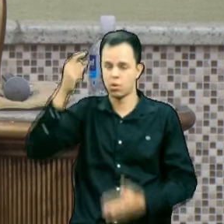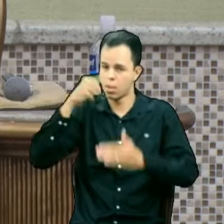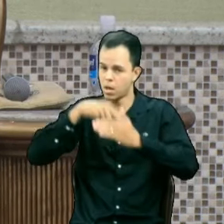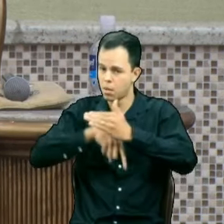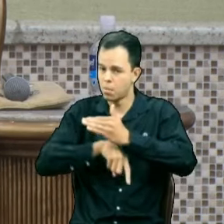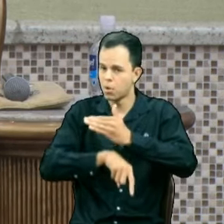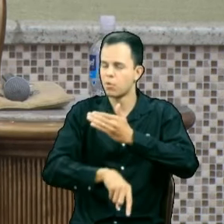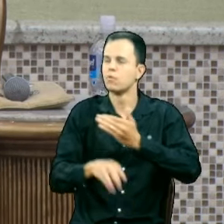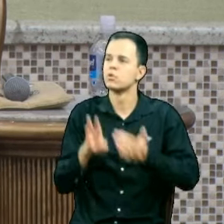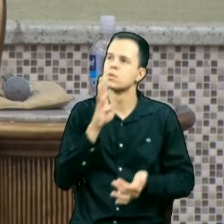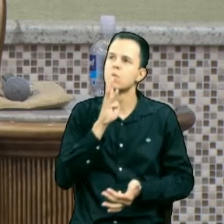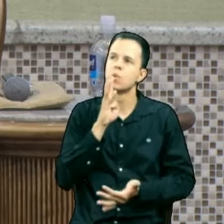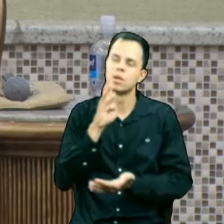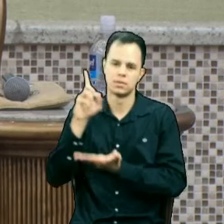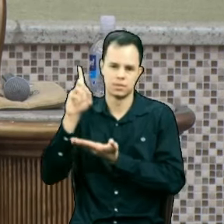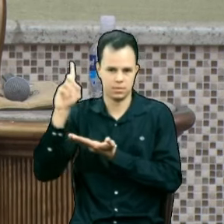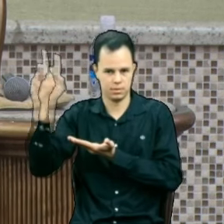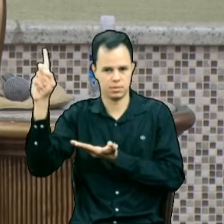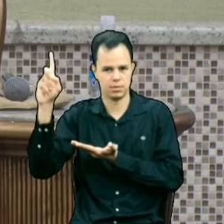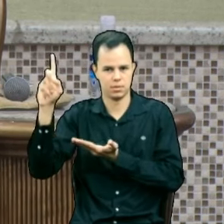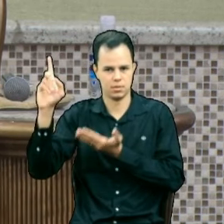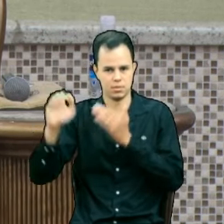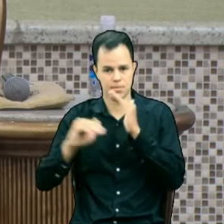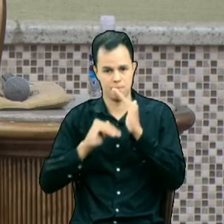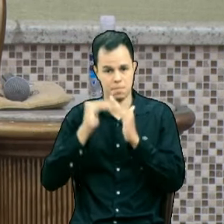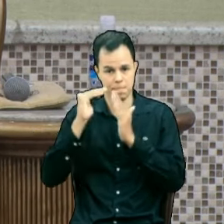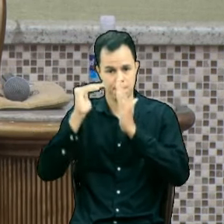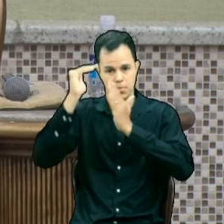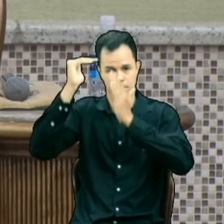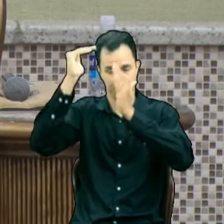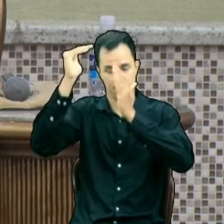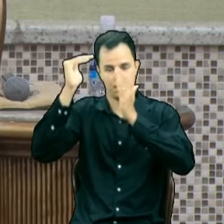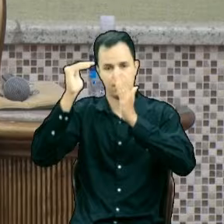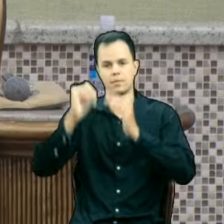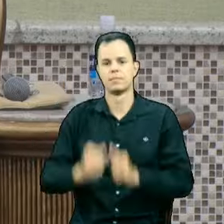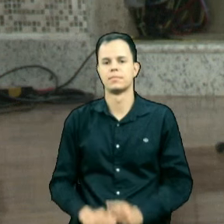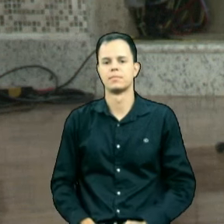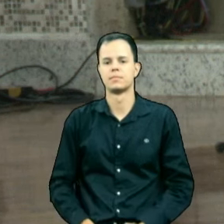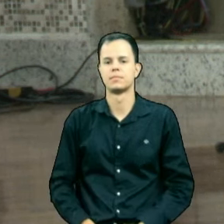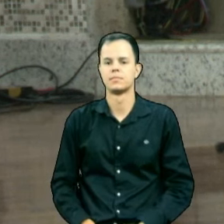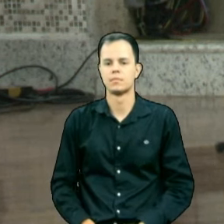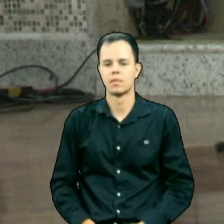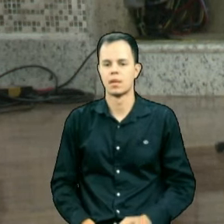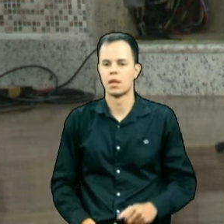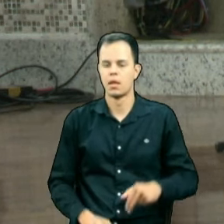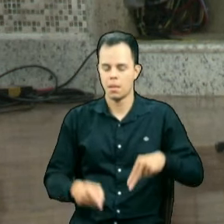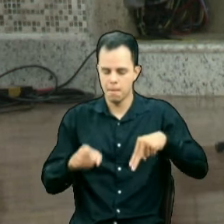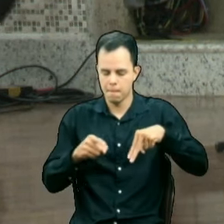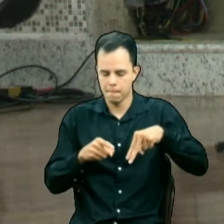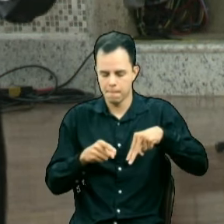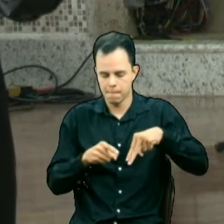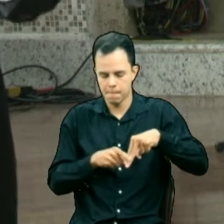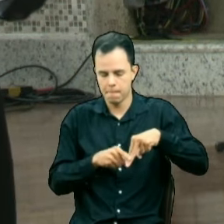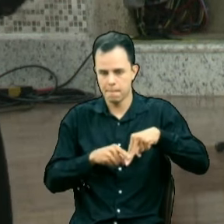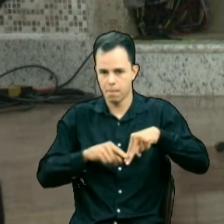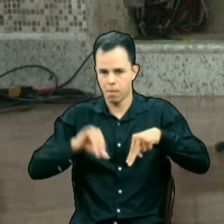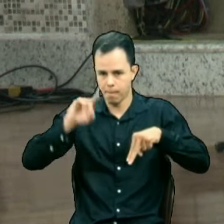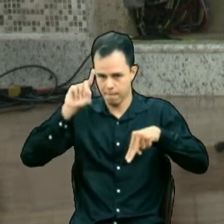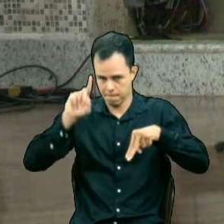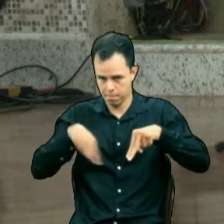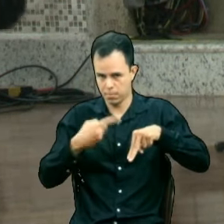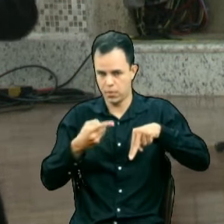mais a sua experiência com deus é progressivo porque mentiu meu metros a coisa tava aonde no Cruzeiro né